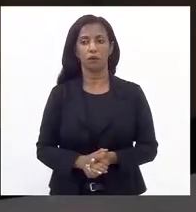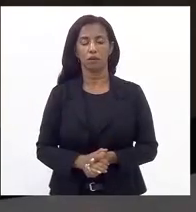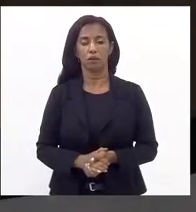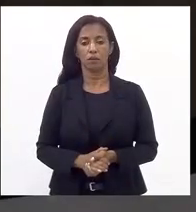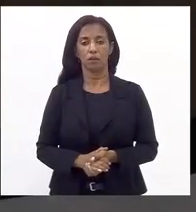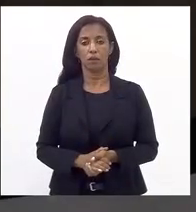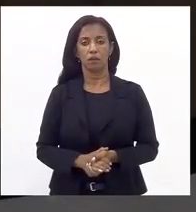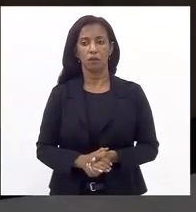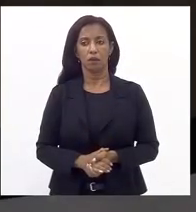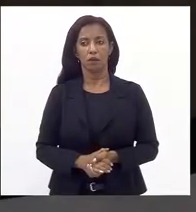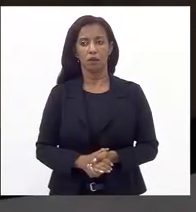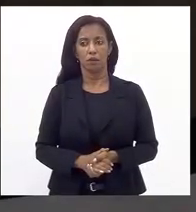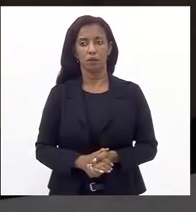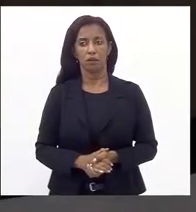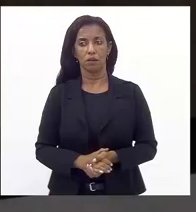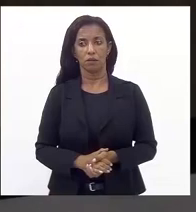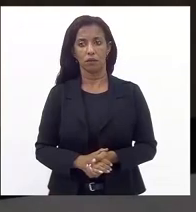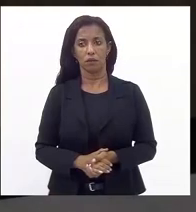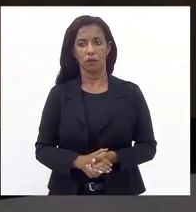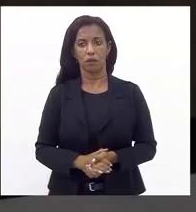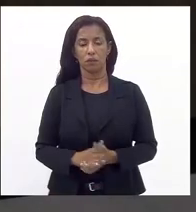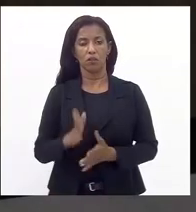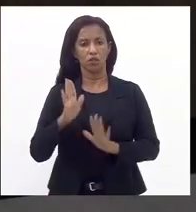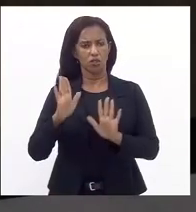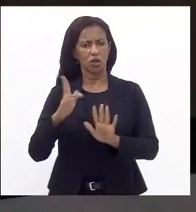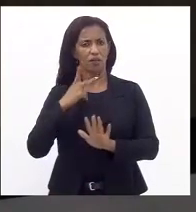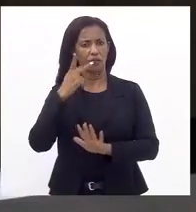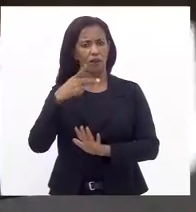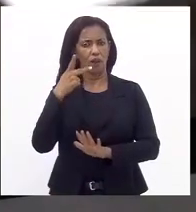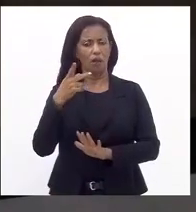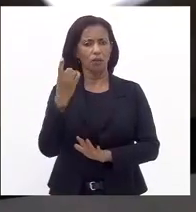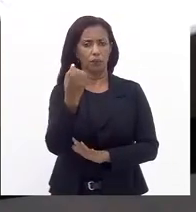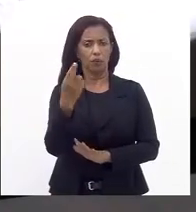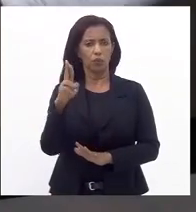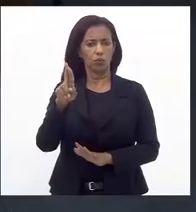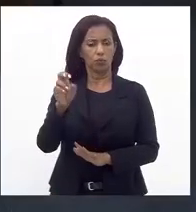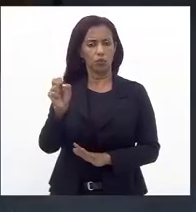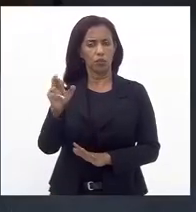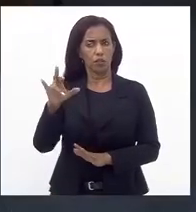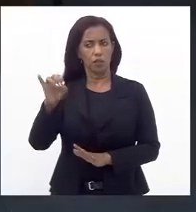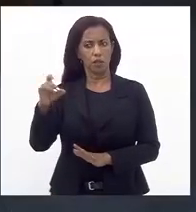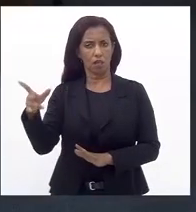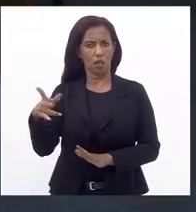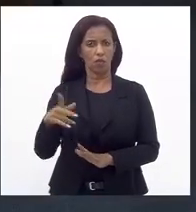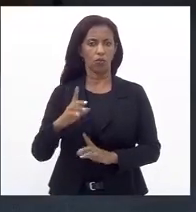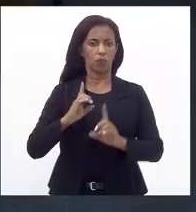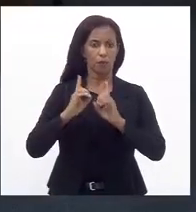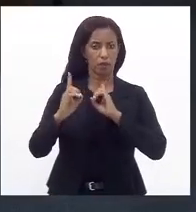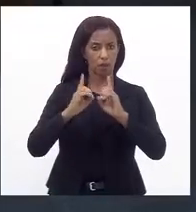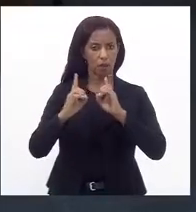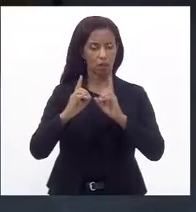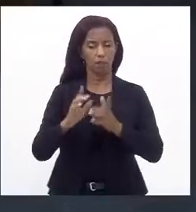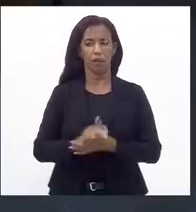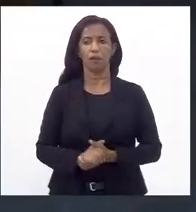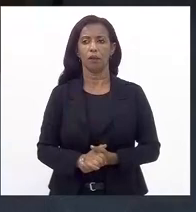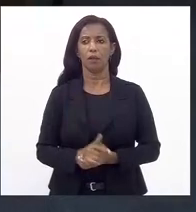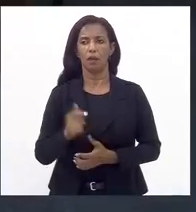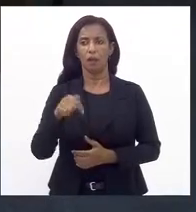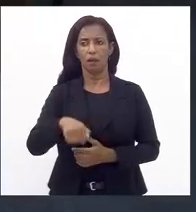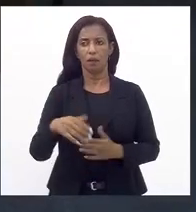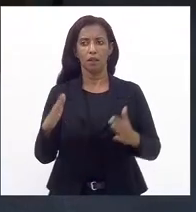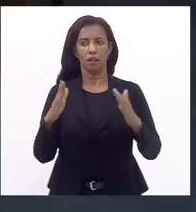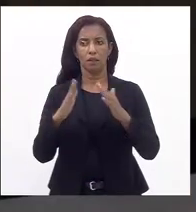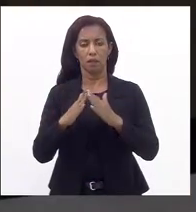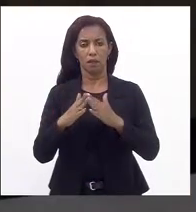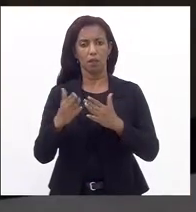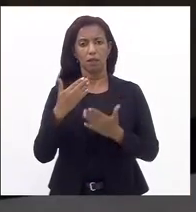defendido pelo autor Sérgio Aureliano que o presidente do Rio previdência para poder bater possamos ver bater aqui na